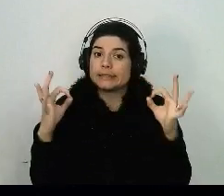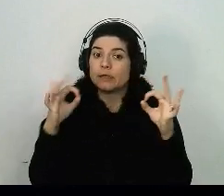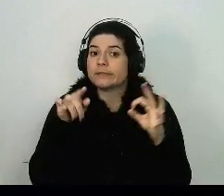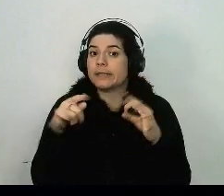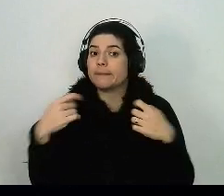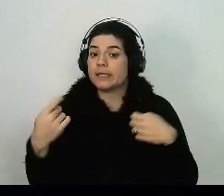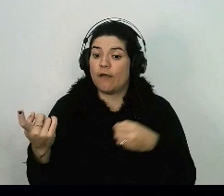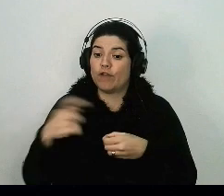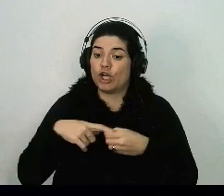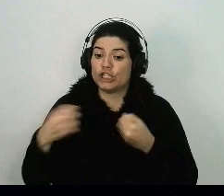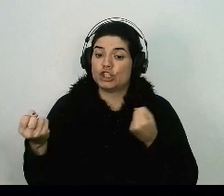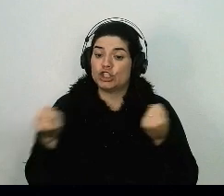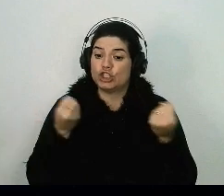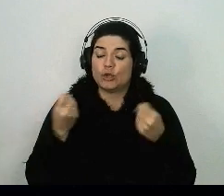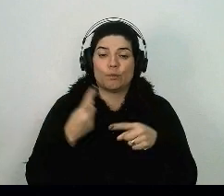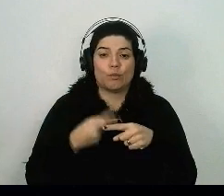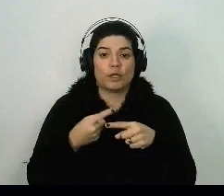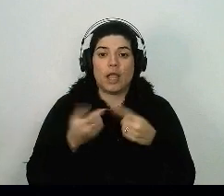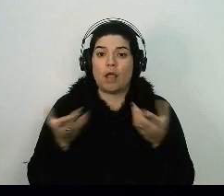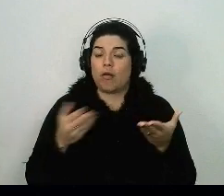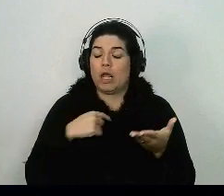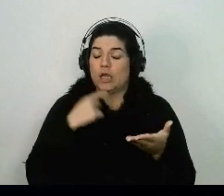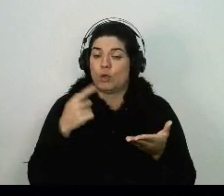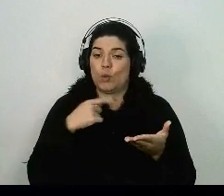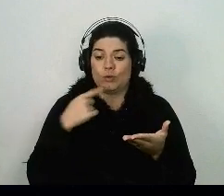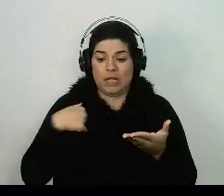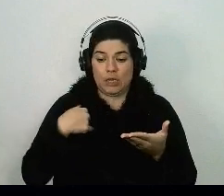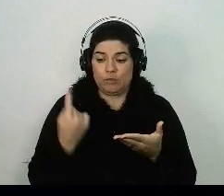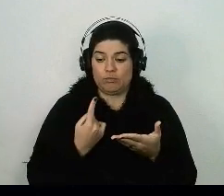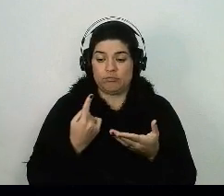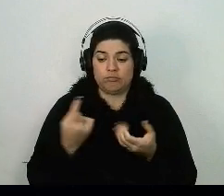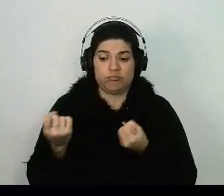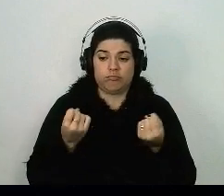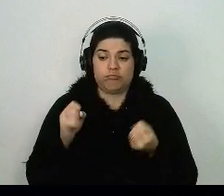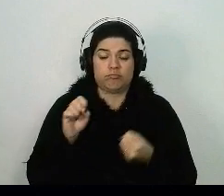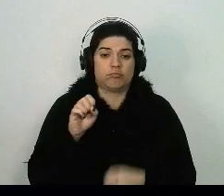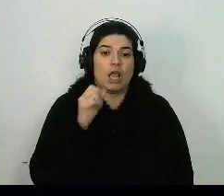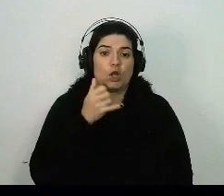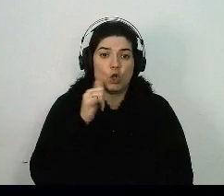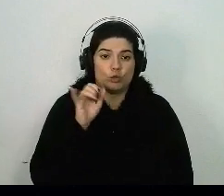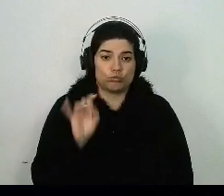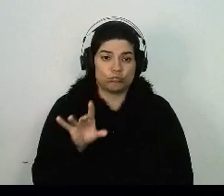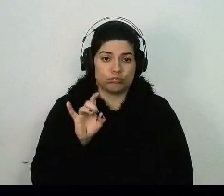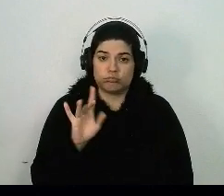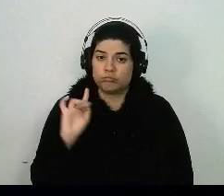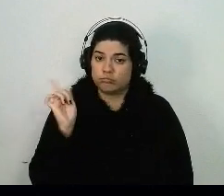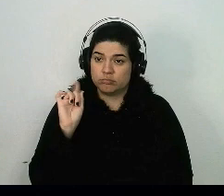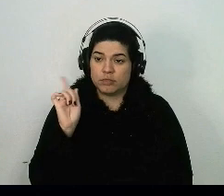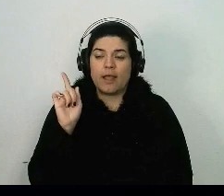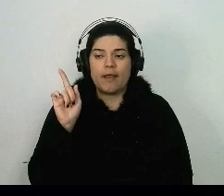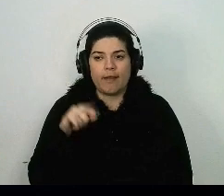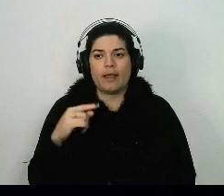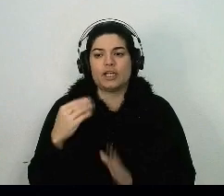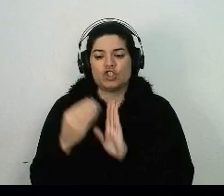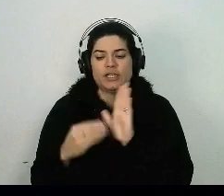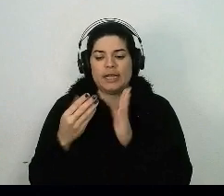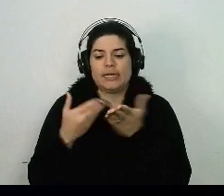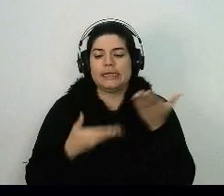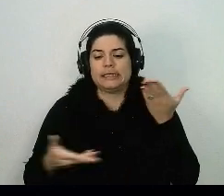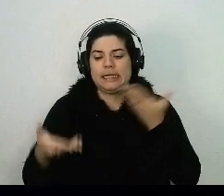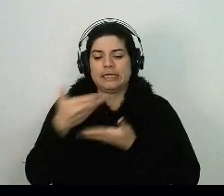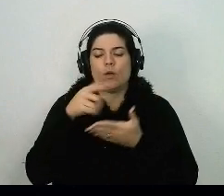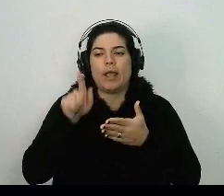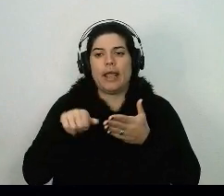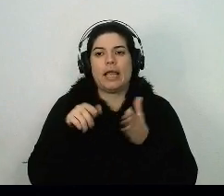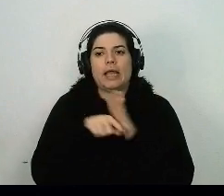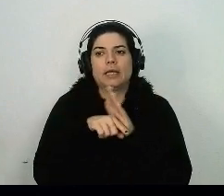porque agora não dá para eu continuar pilotando automaticamente. Então, isso também é um design de interação, é um estudo, não é